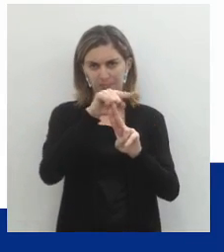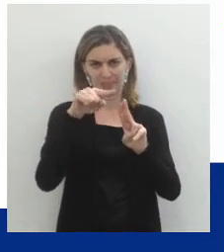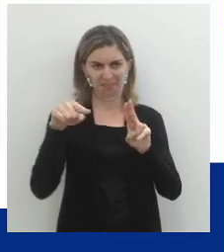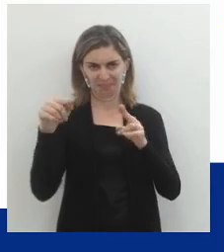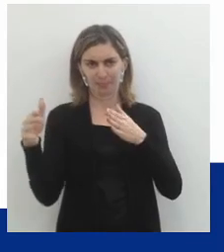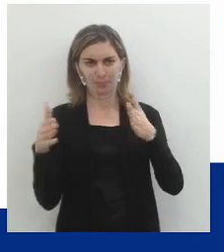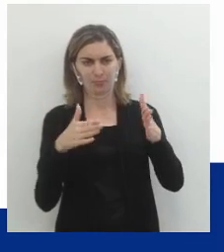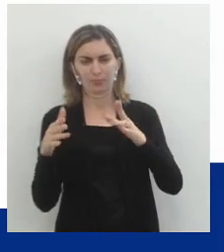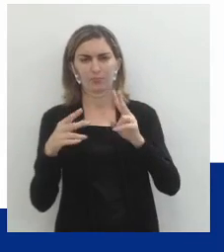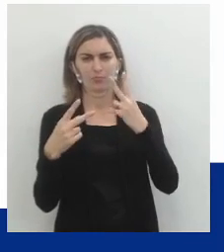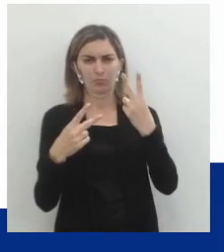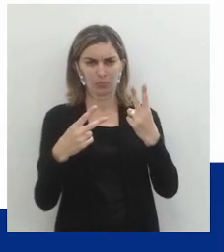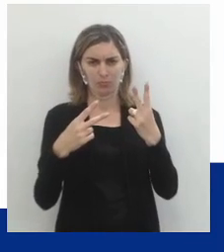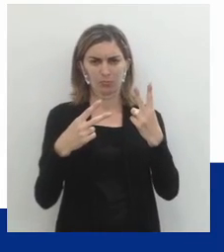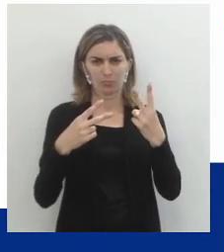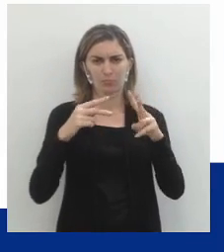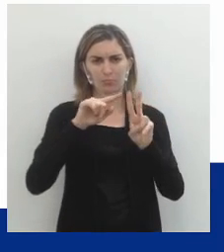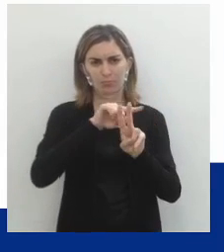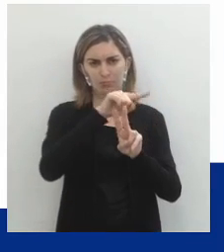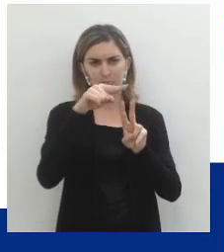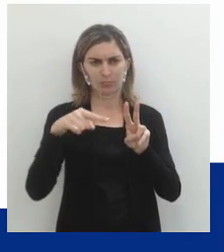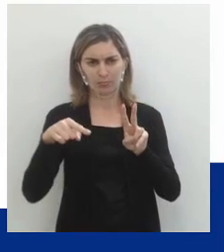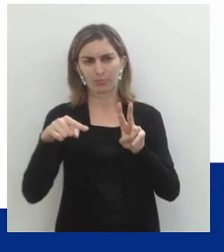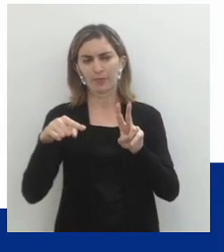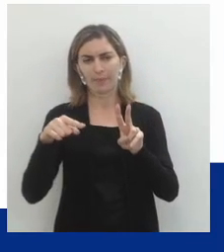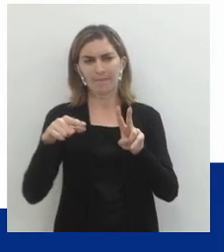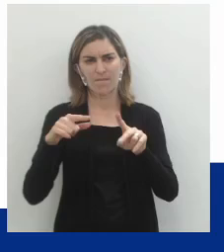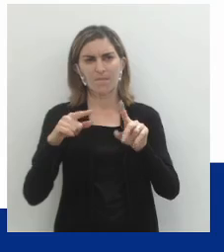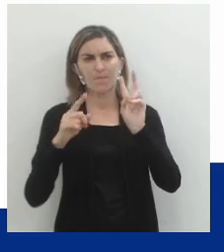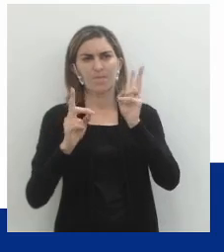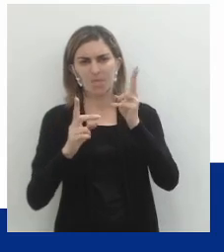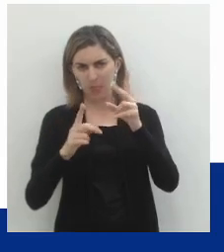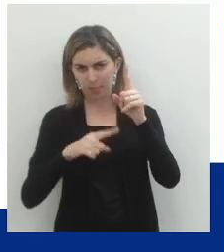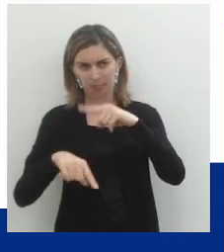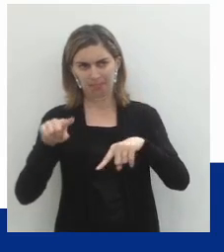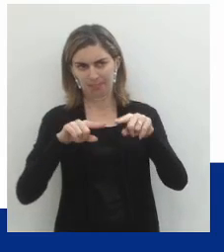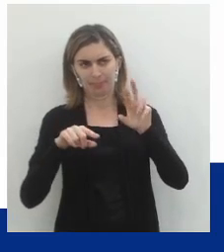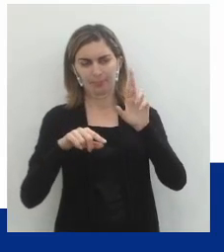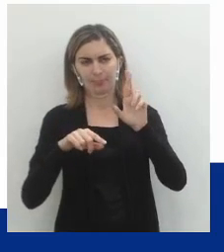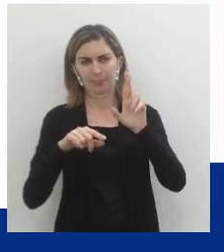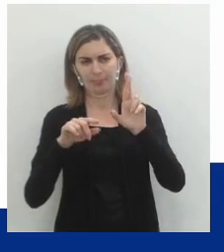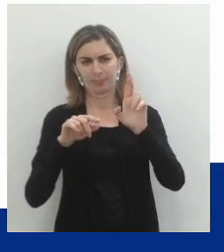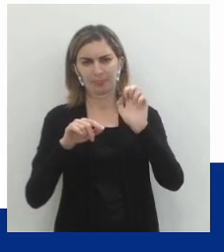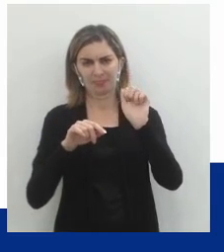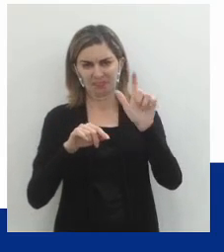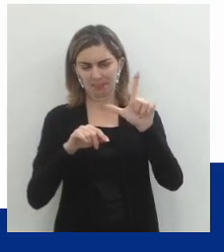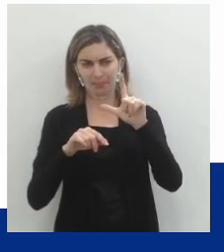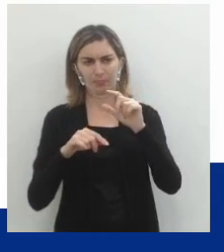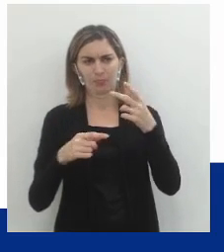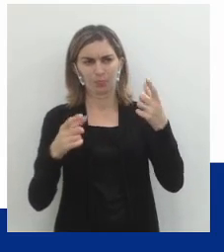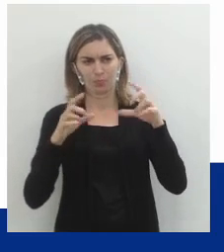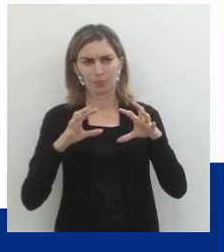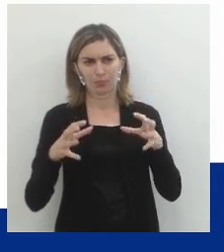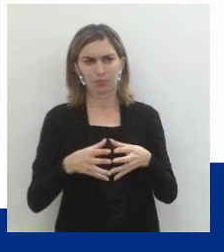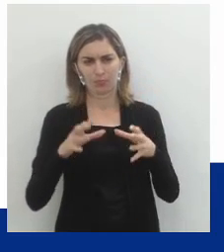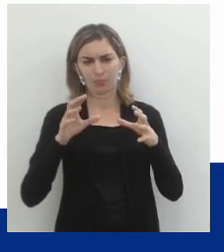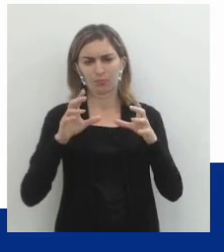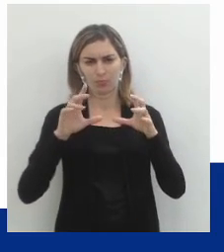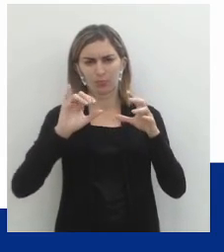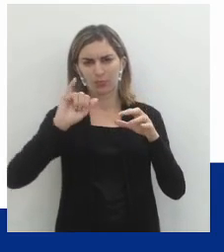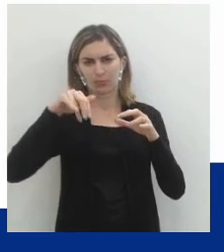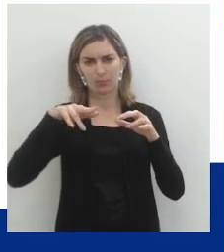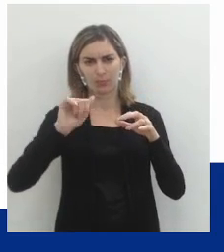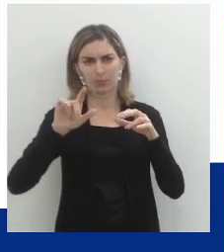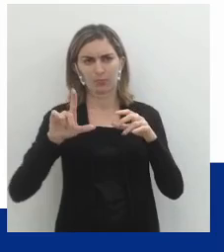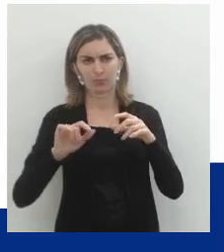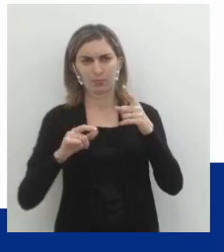período continua 2π, beleza? Já sei que o domínio sempre são arcos reais. Agora, o conjunto de imagem aqui sofreu alteração,